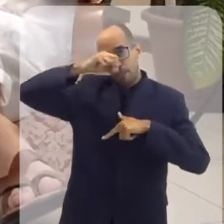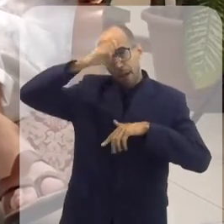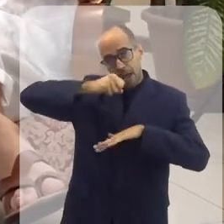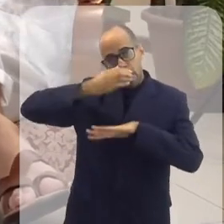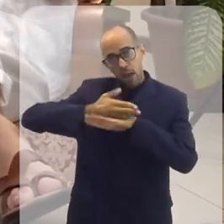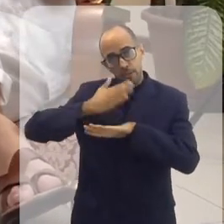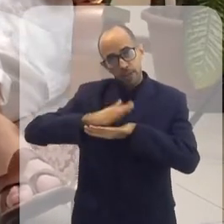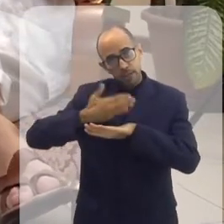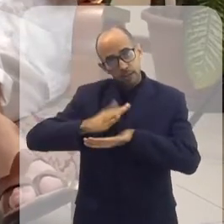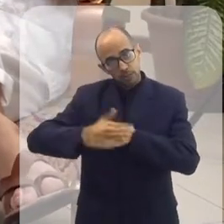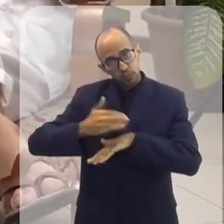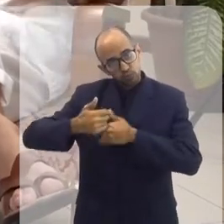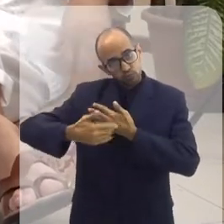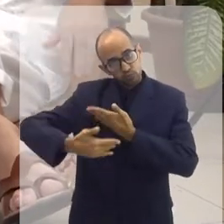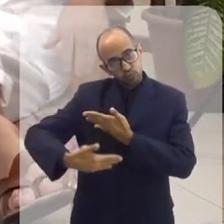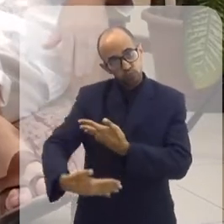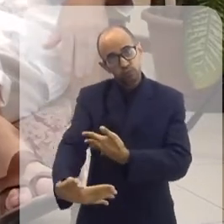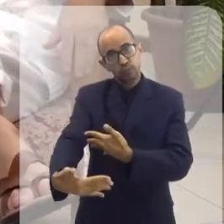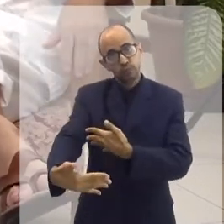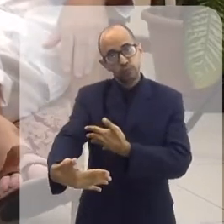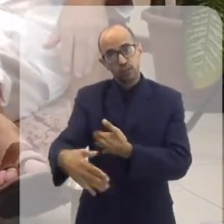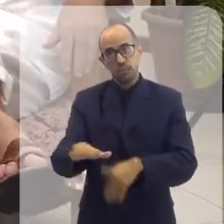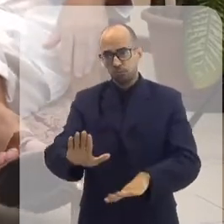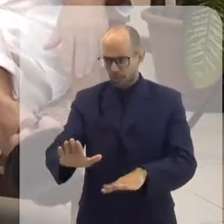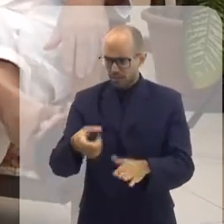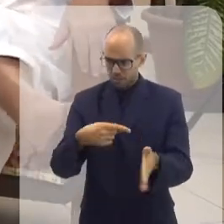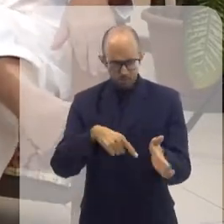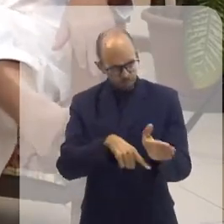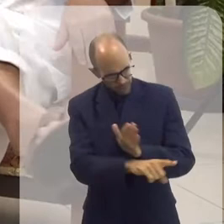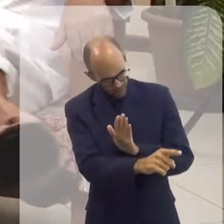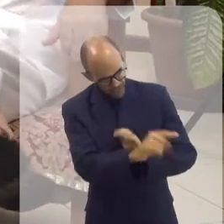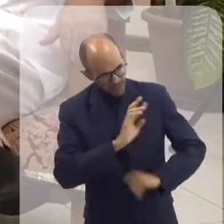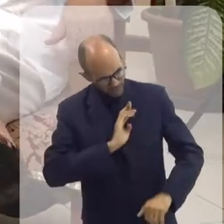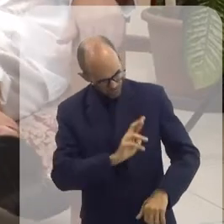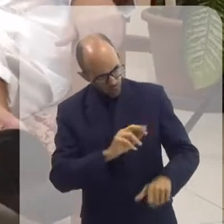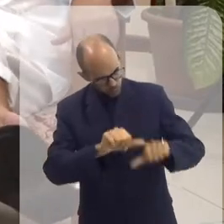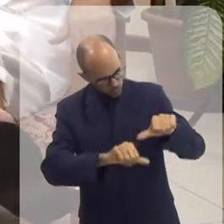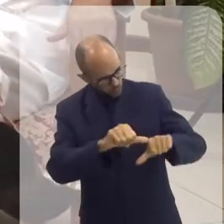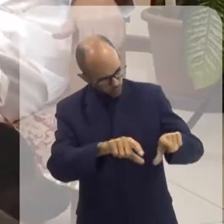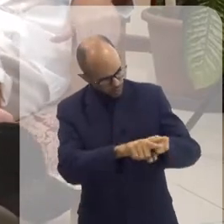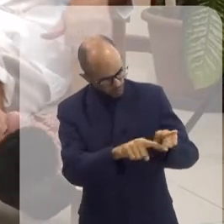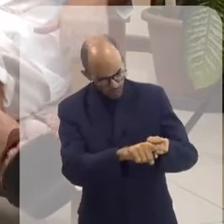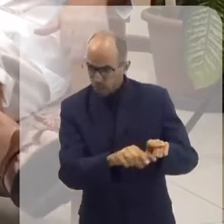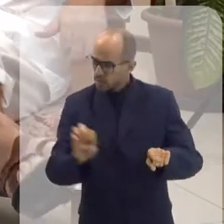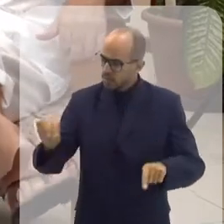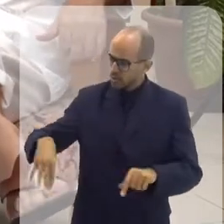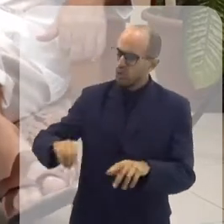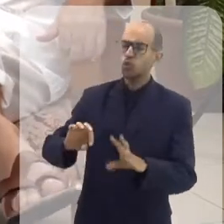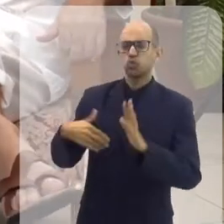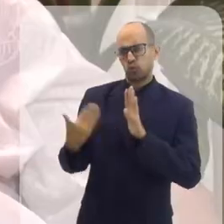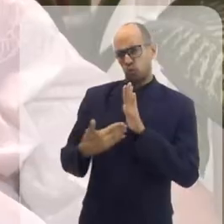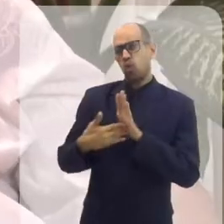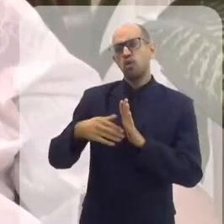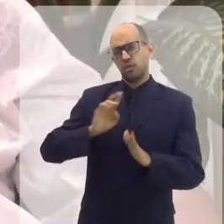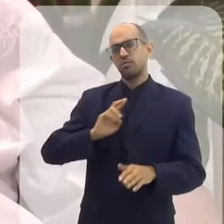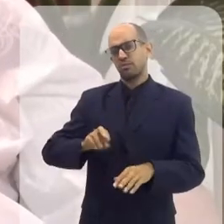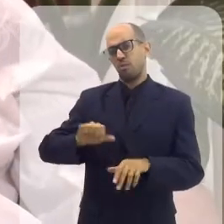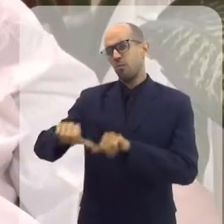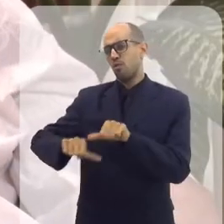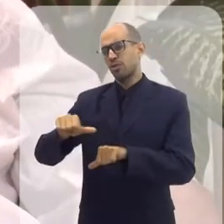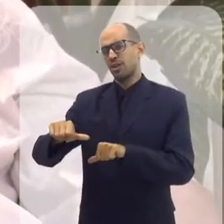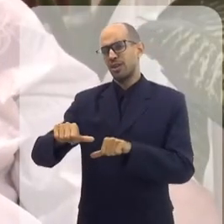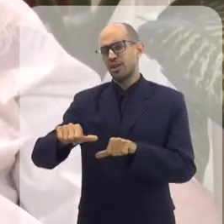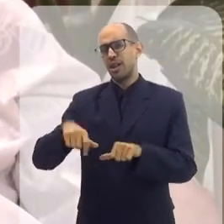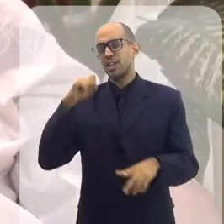do que eu pratiquei do que o exercitei da religião mudou também muda toda a religião muda toda religião muda o